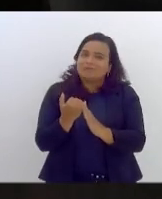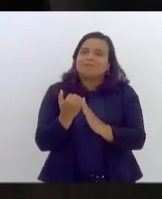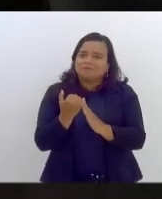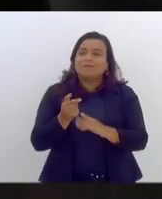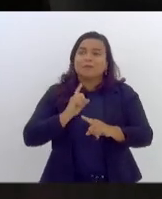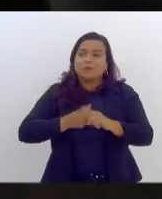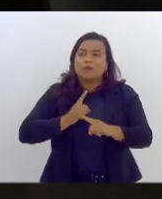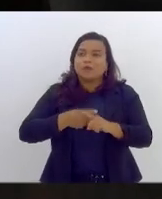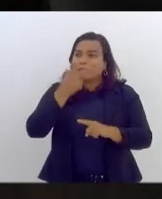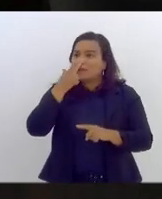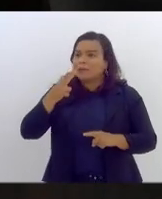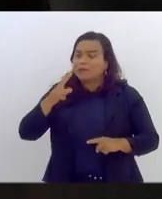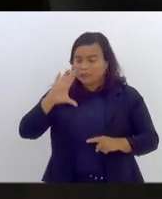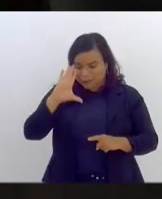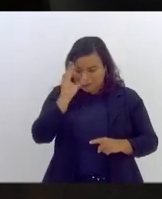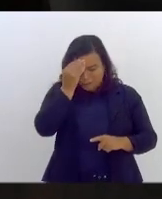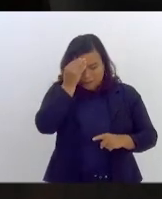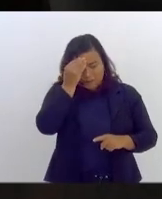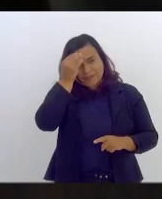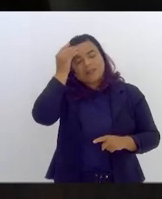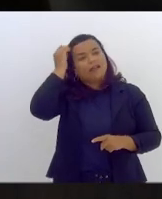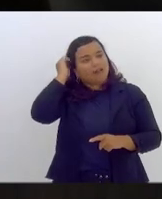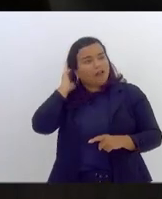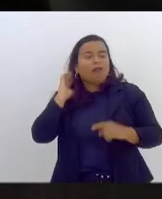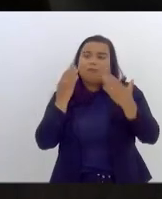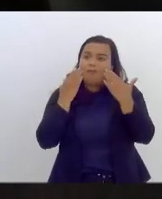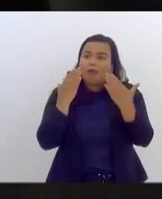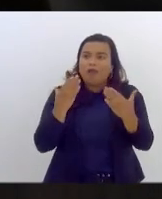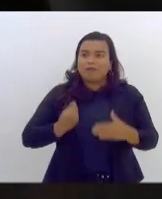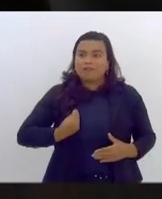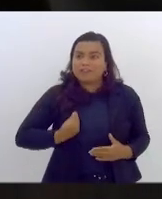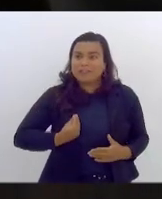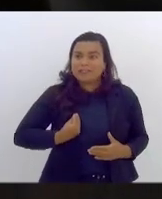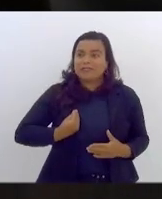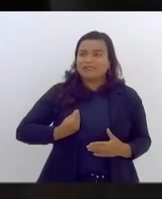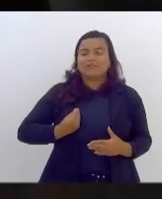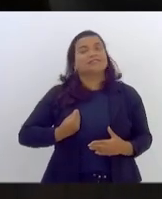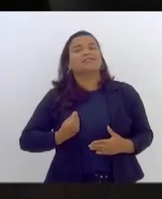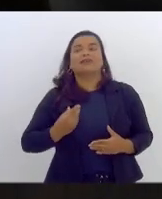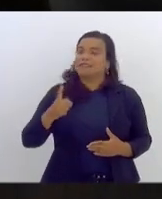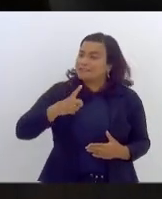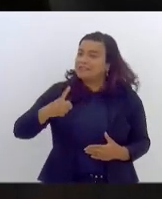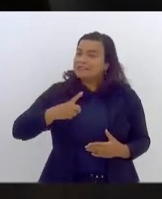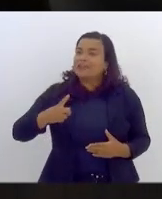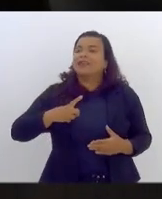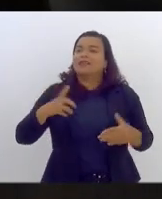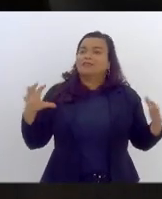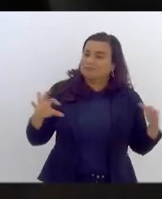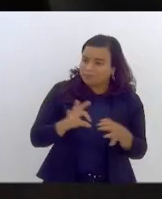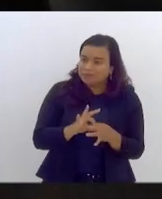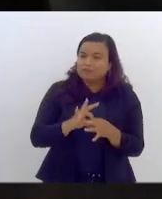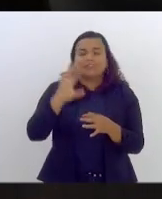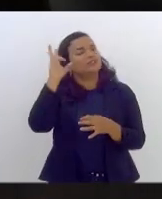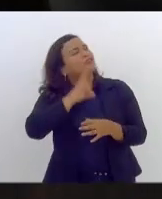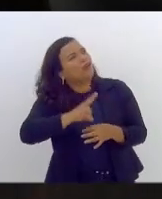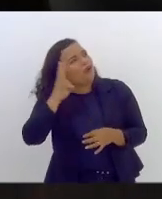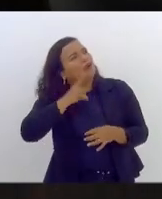porque são marcadores de uma vida que está indissociavelmente colada a uma